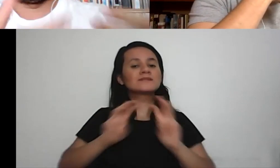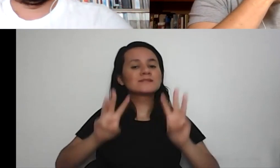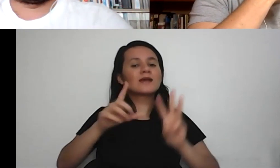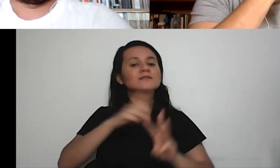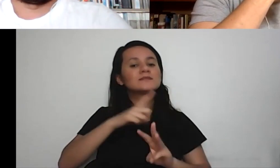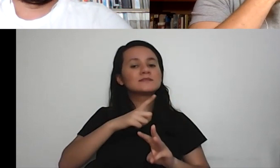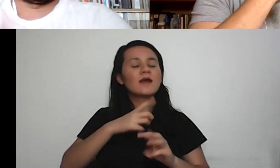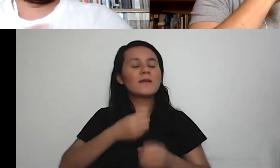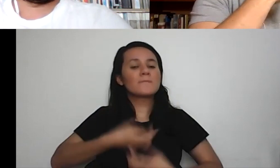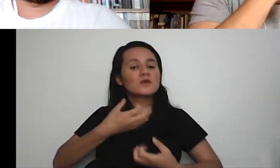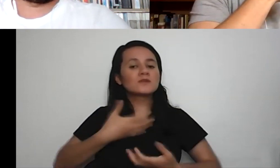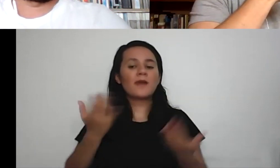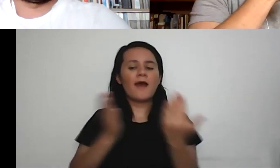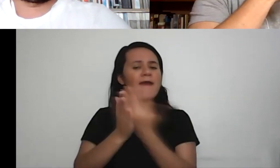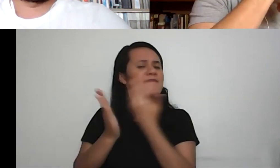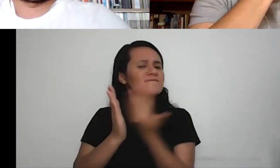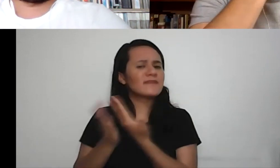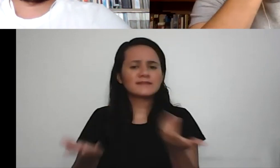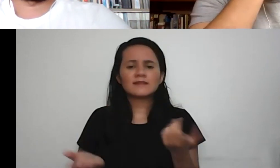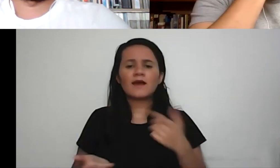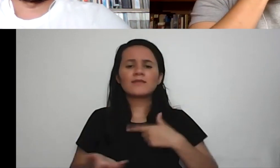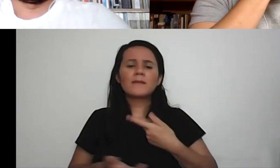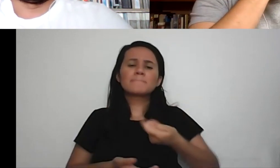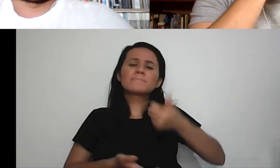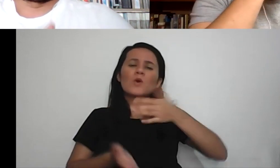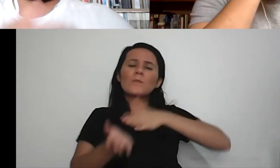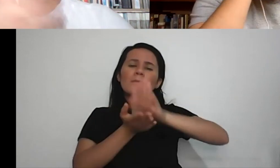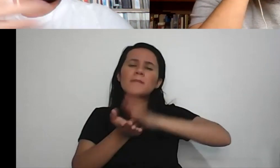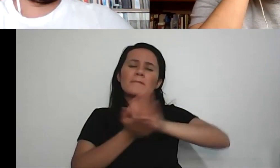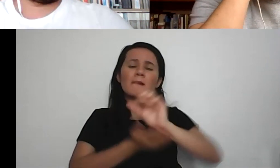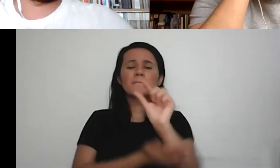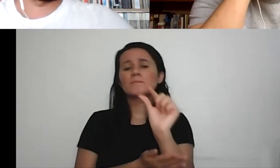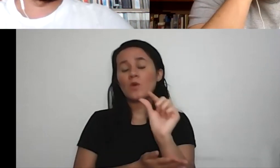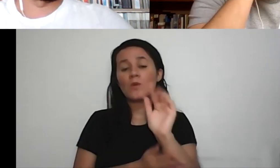as revistas. Hoje você tem poucas revistas impressas,